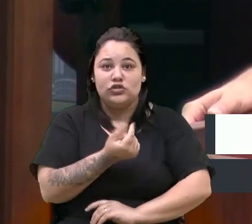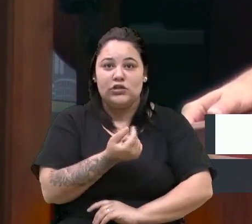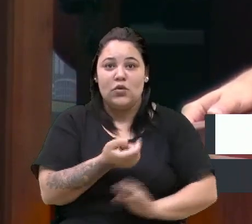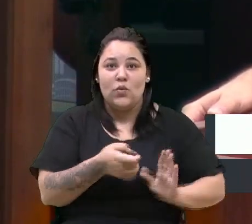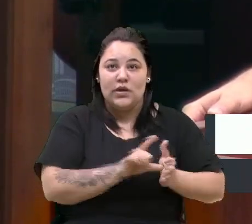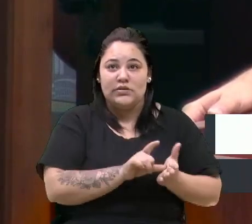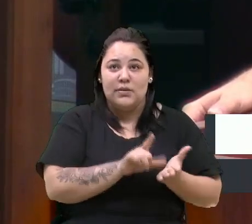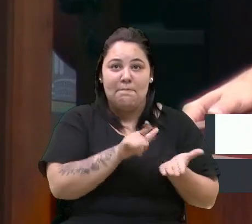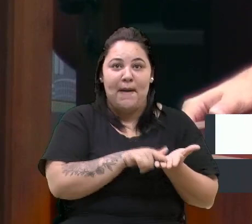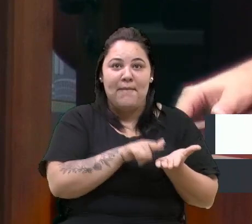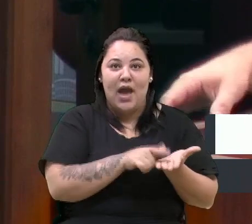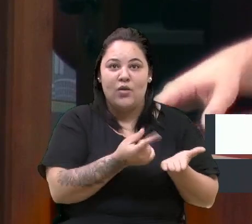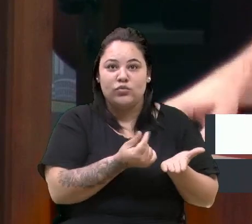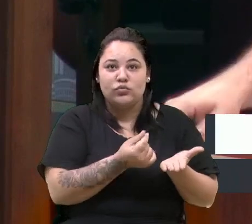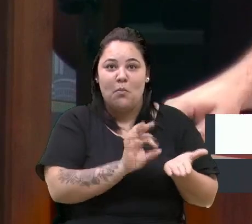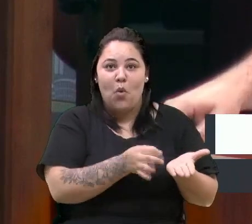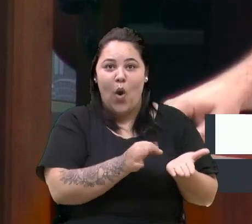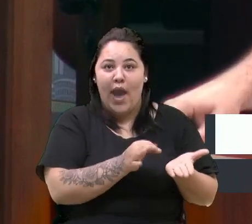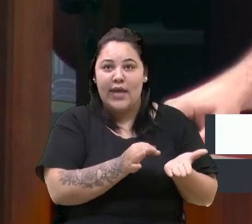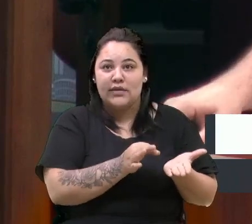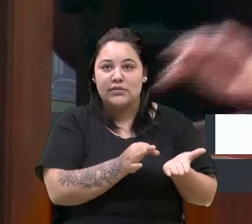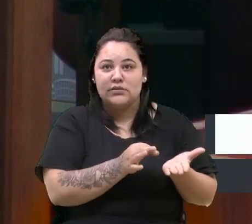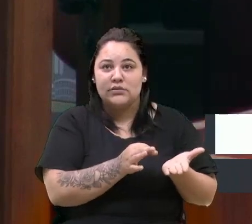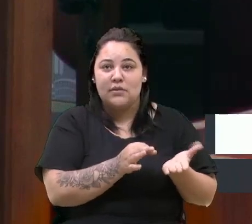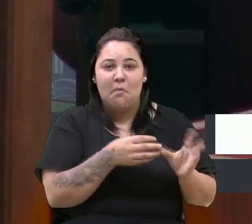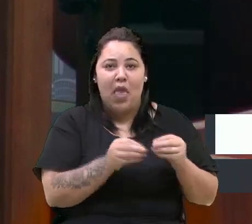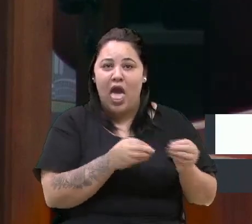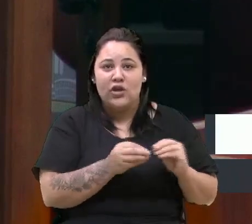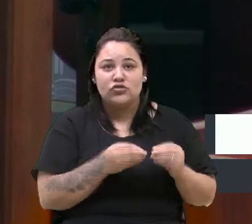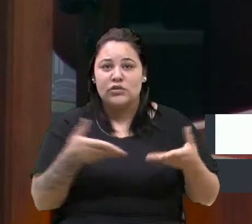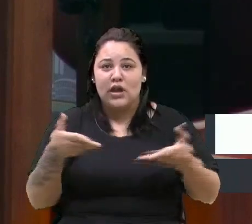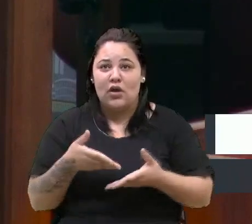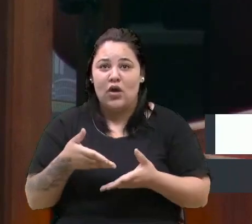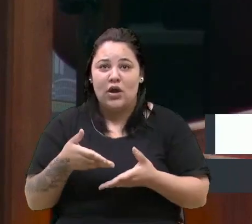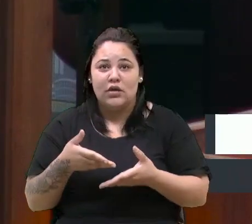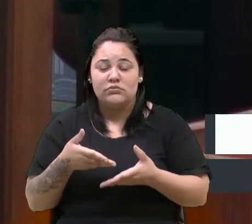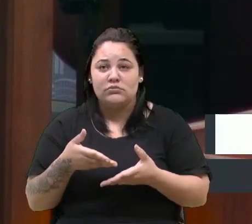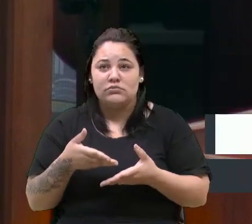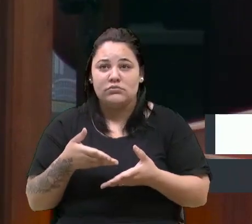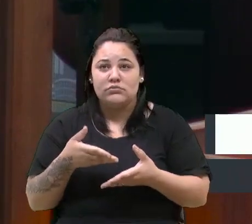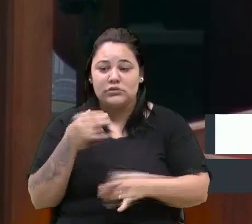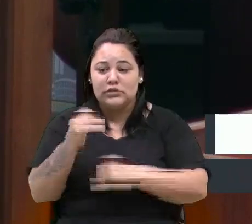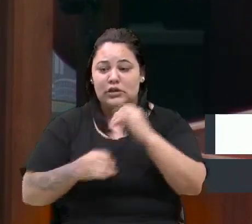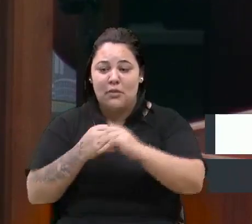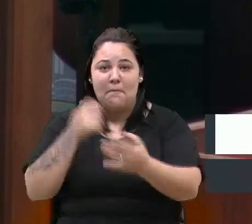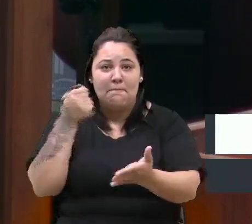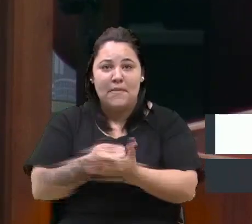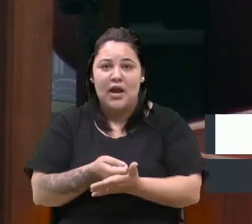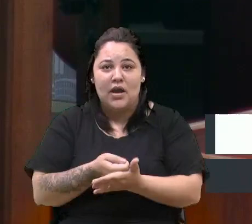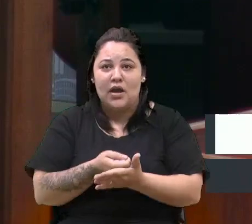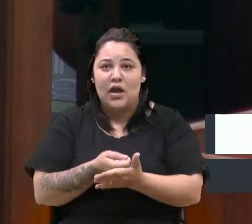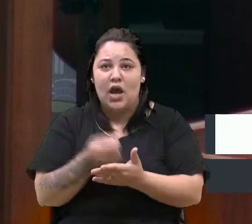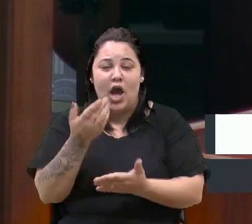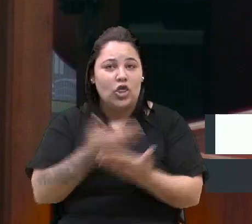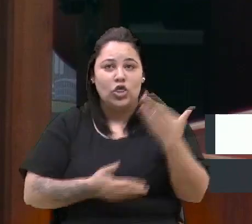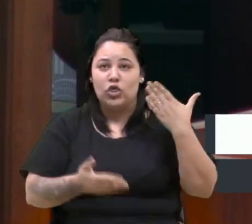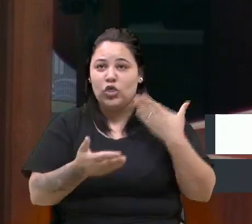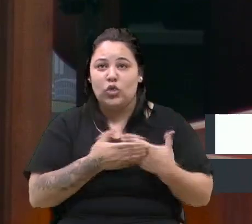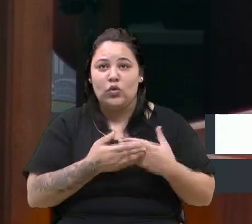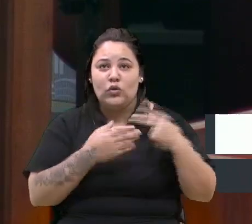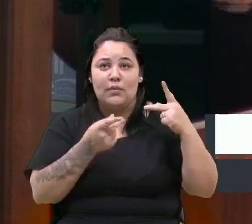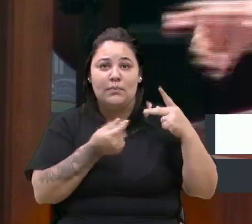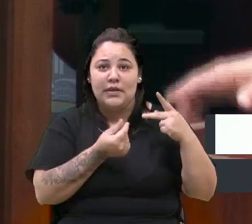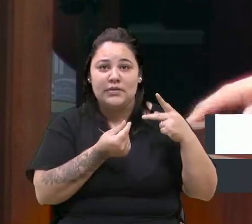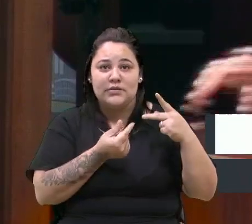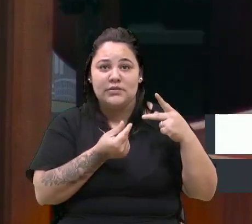moeda, depois de papel, de plástico, e hoje ele é um dinheiro virtual, né? A gente paga com o Pix. Estava conversando nos lugares que eu compro, todo mundo